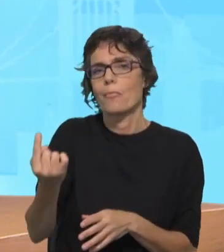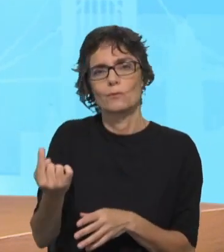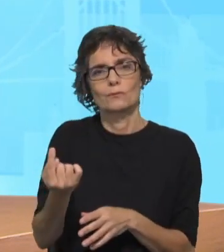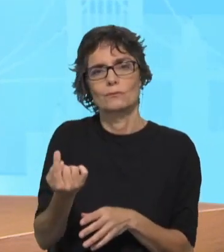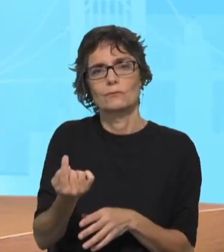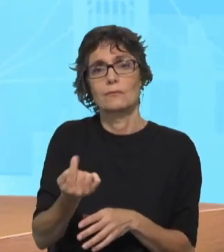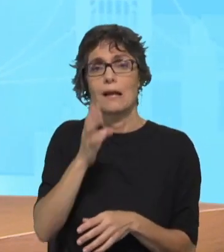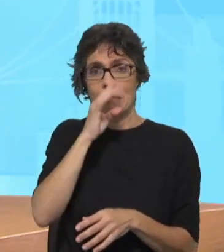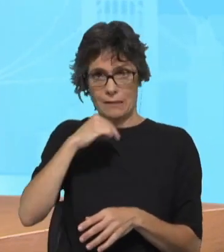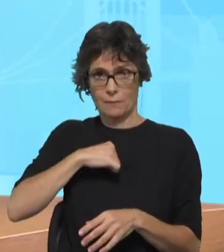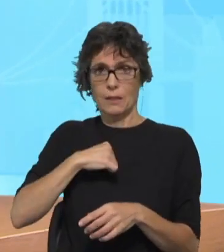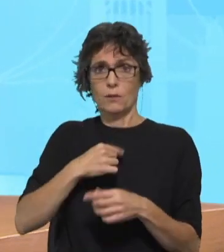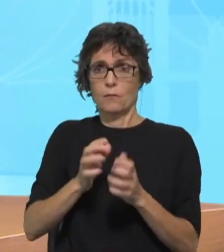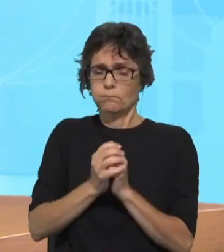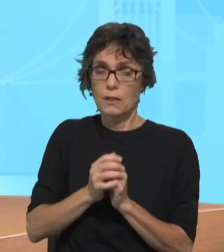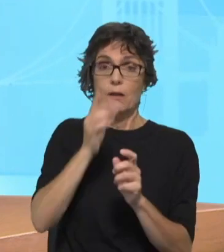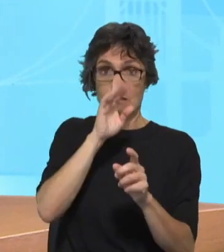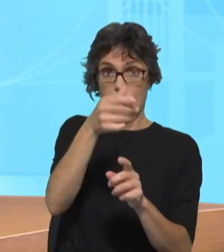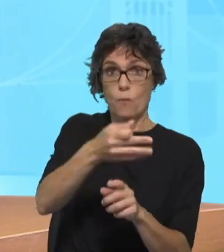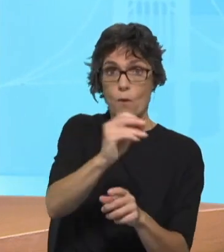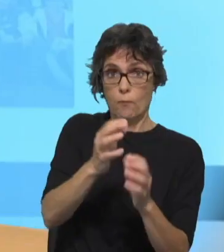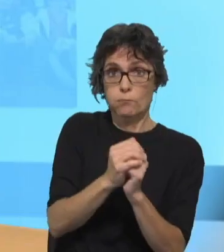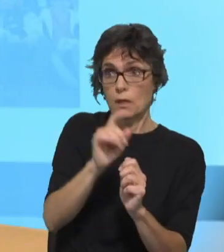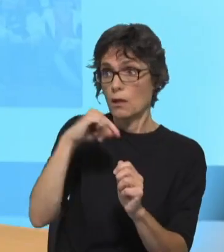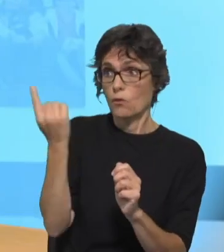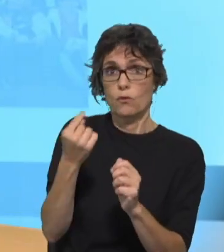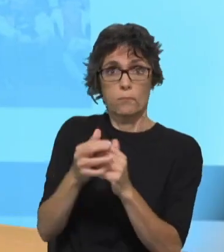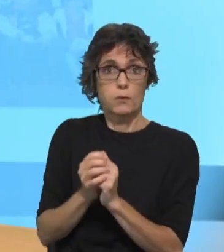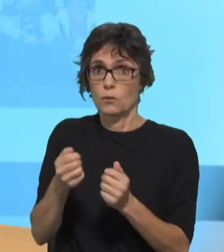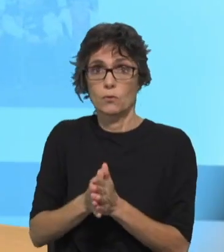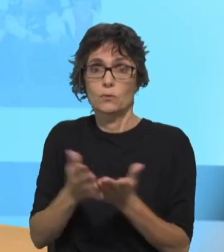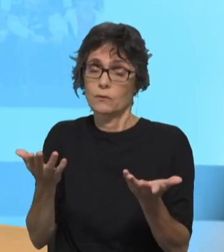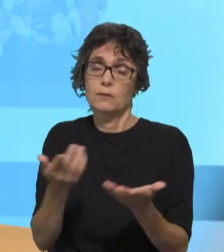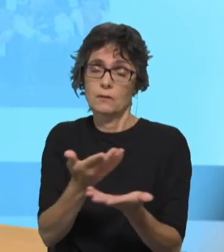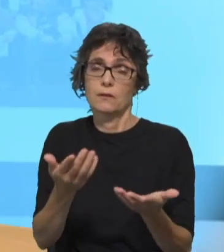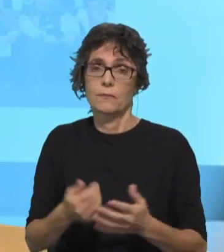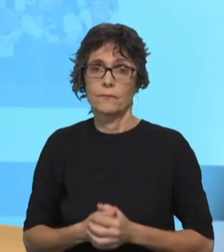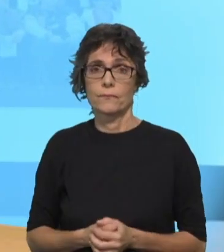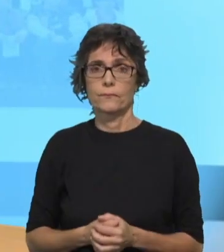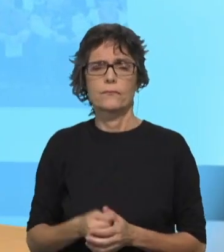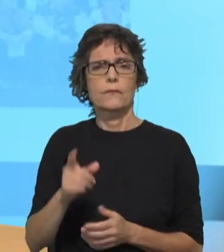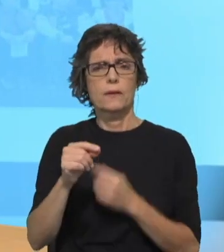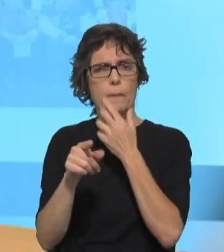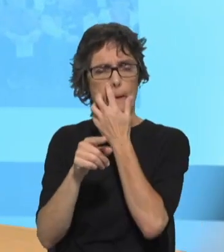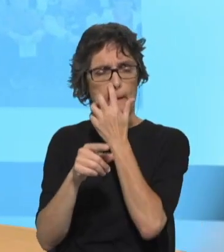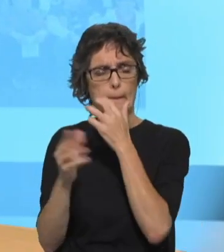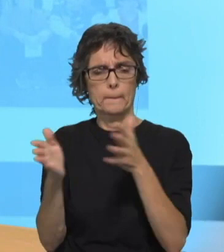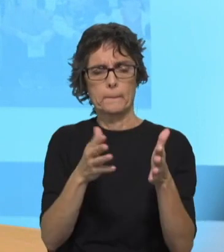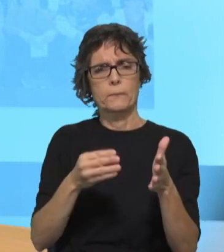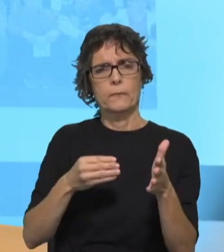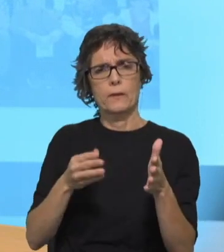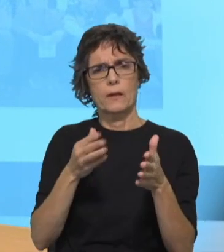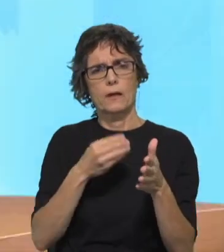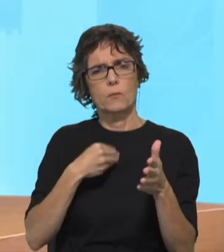eu rezo, se o Paulo reza, se todos nós rezamos para os cristãos perseguidos. E depois vem essa outra dimensão da preocupação pela situação em que essas